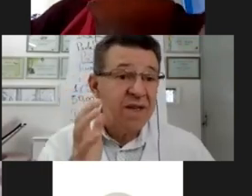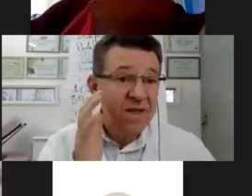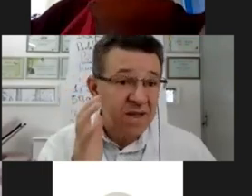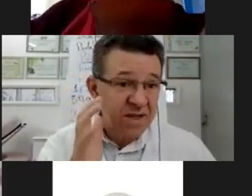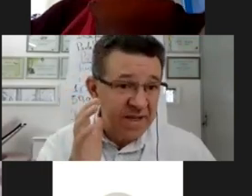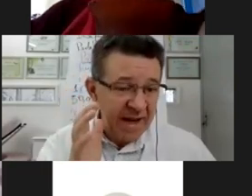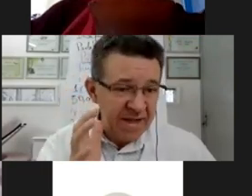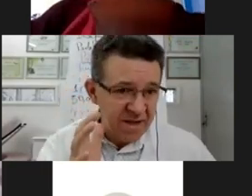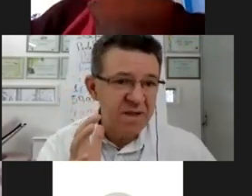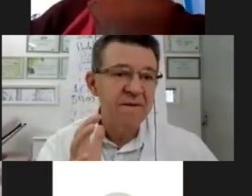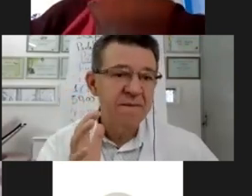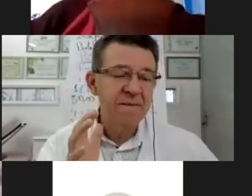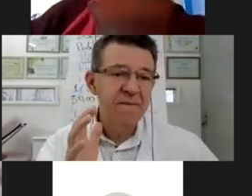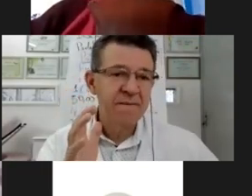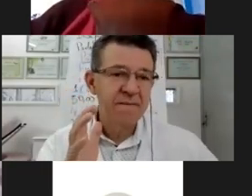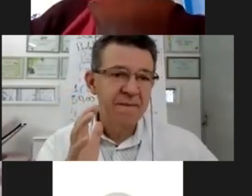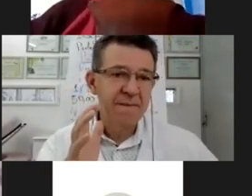suas necessidades,